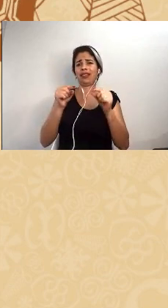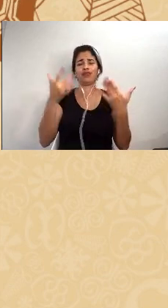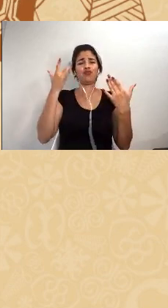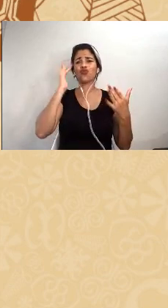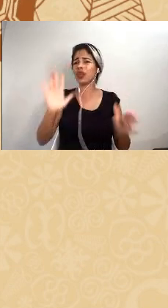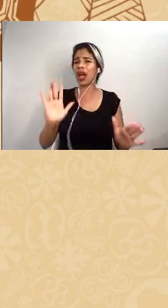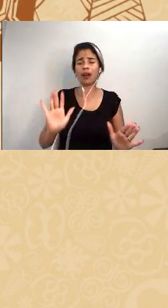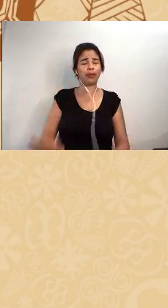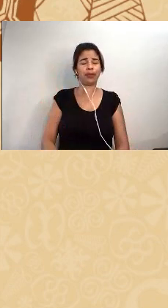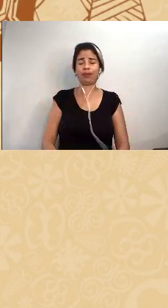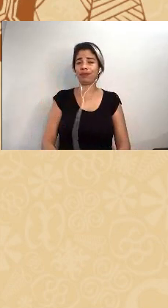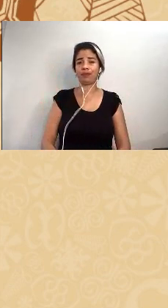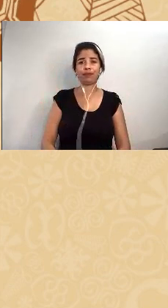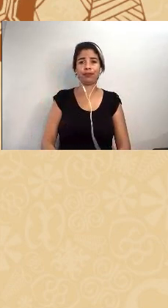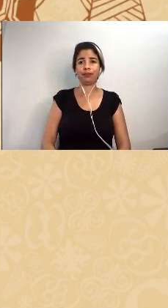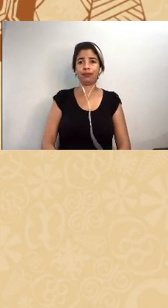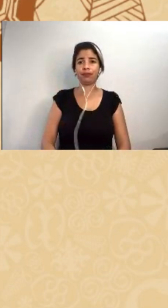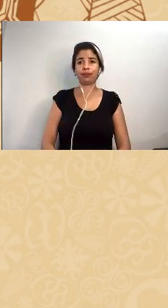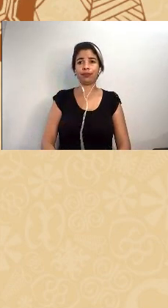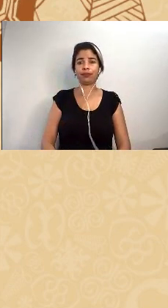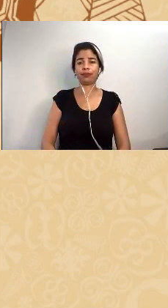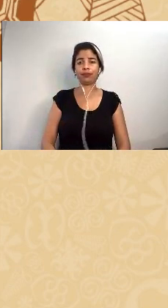Vocês não têm noção.